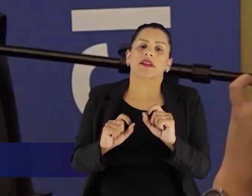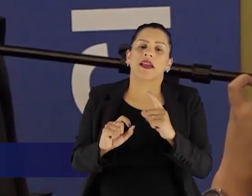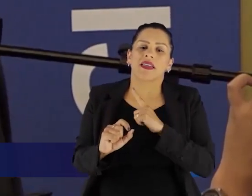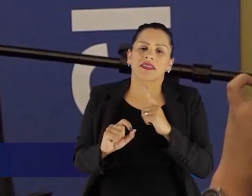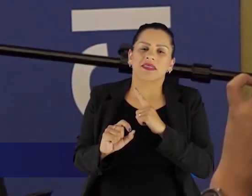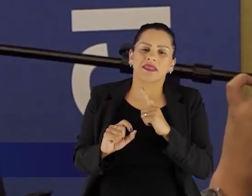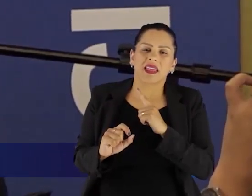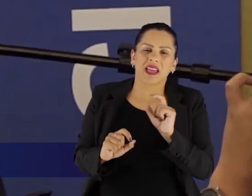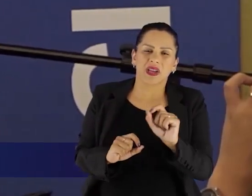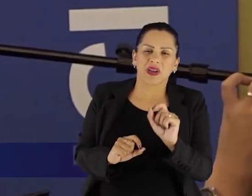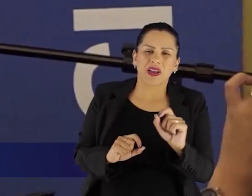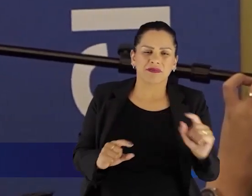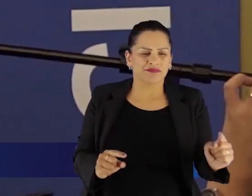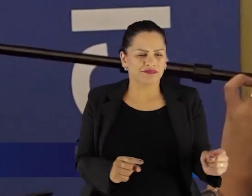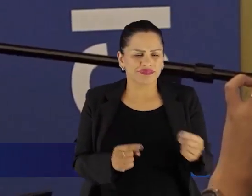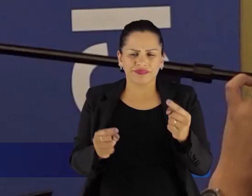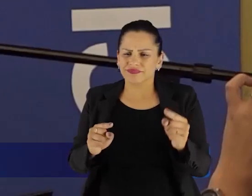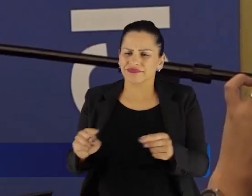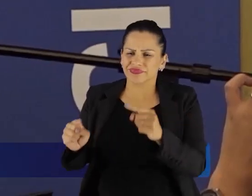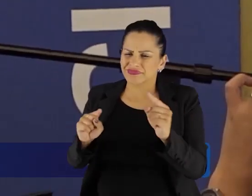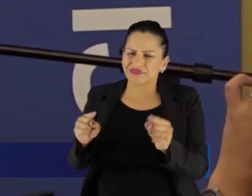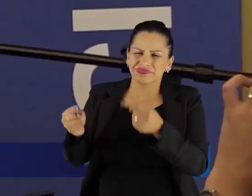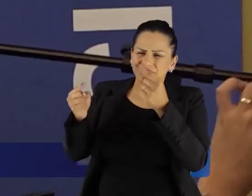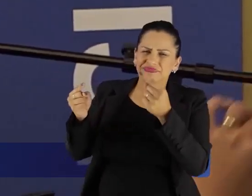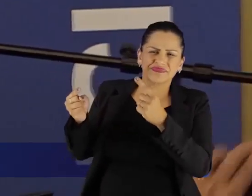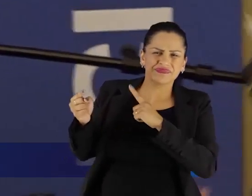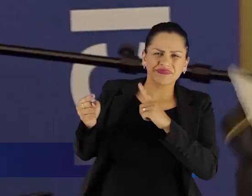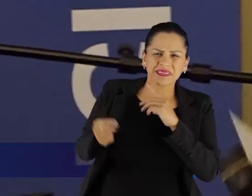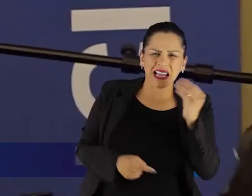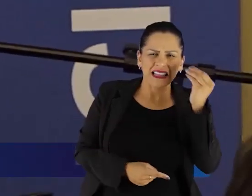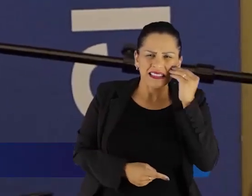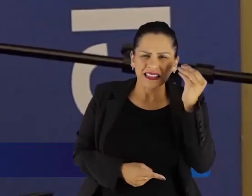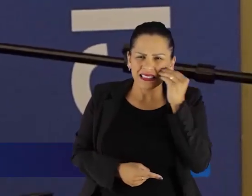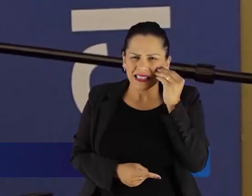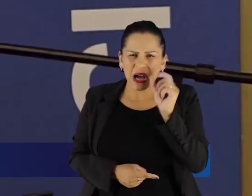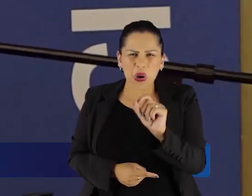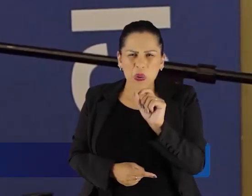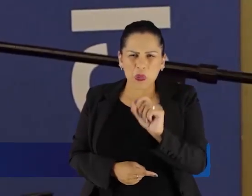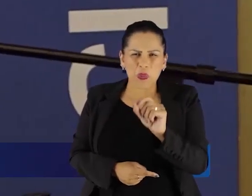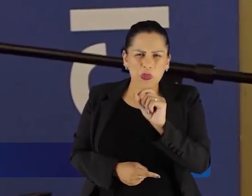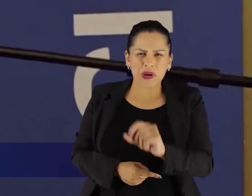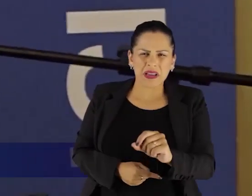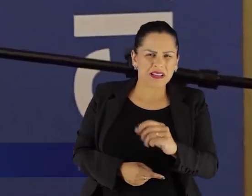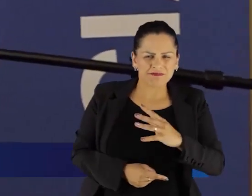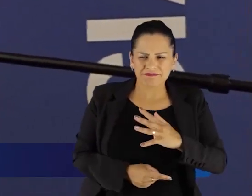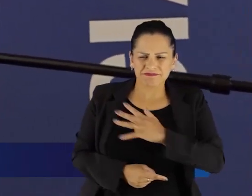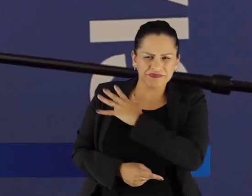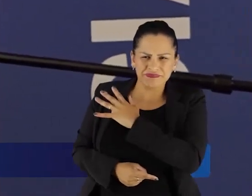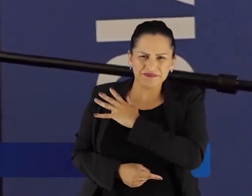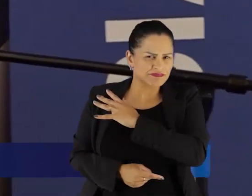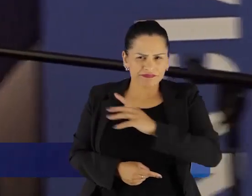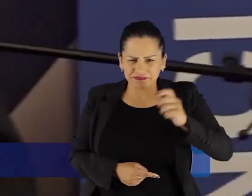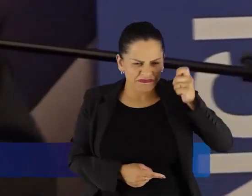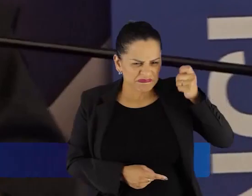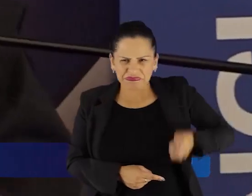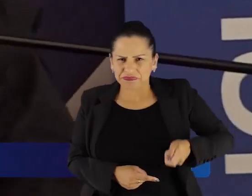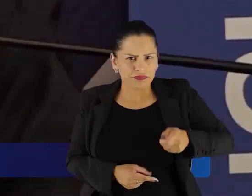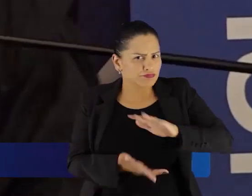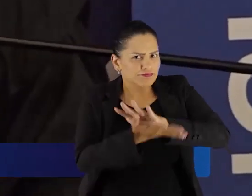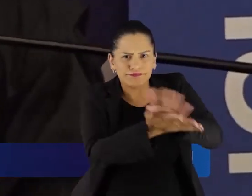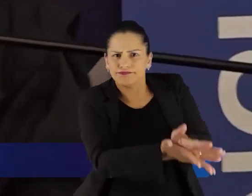tentações de restauração de expediente os próprios as trevas do ancião regime